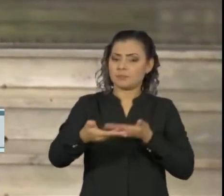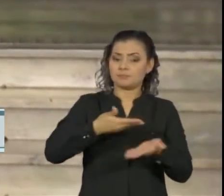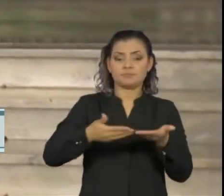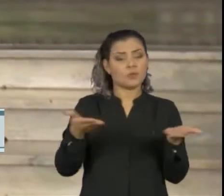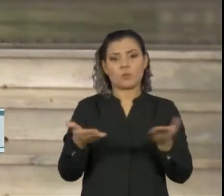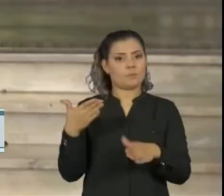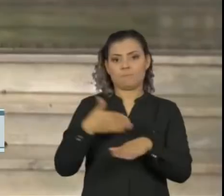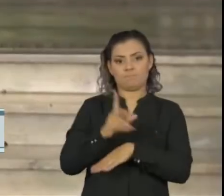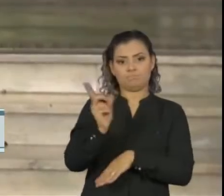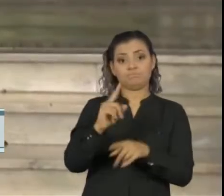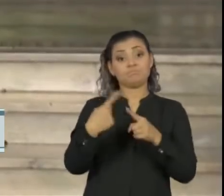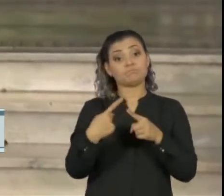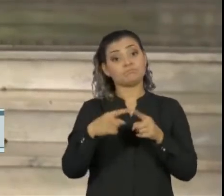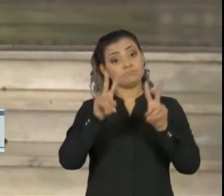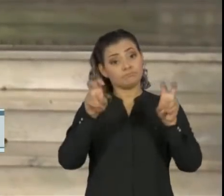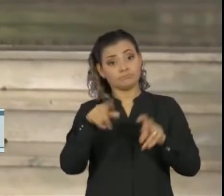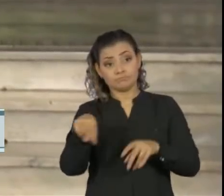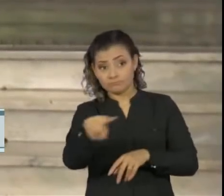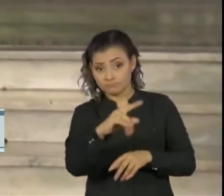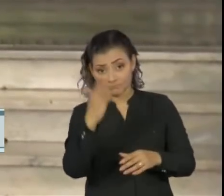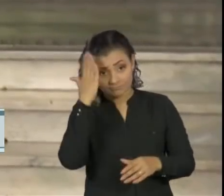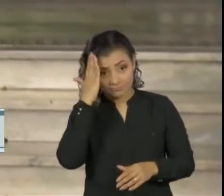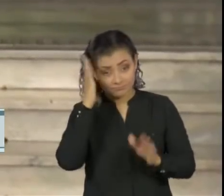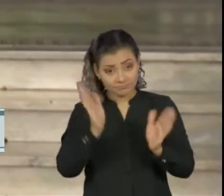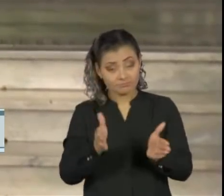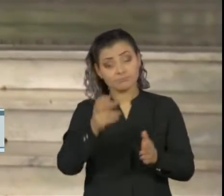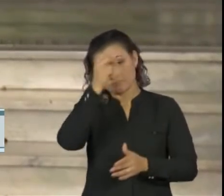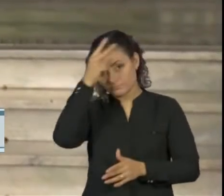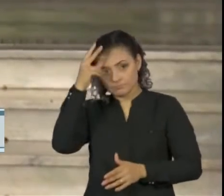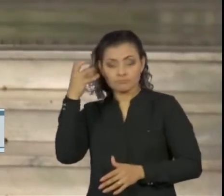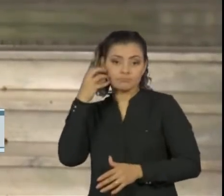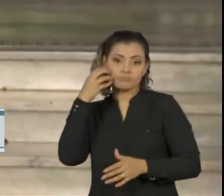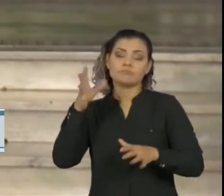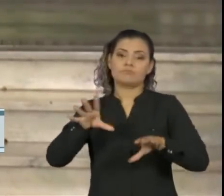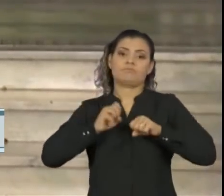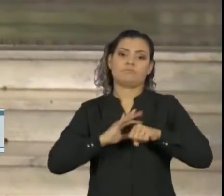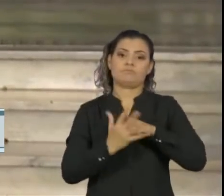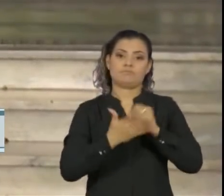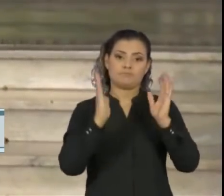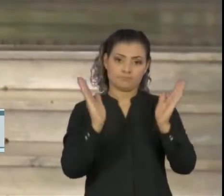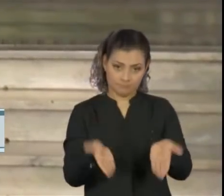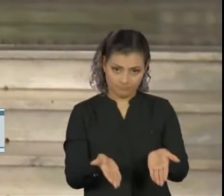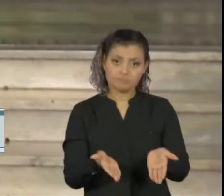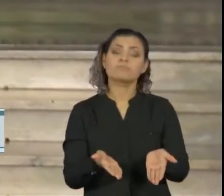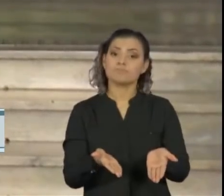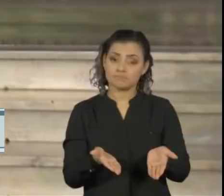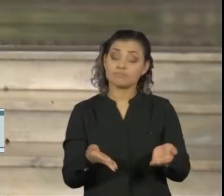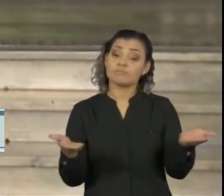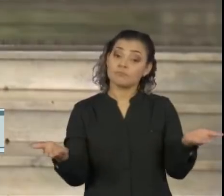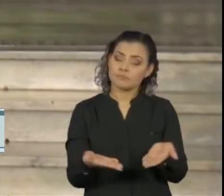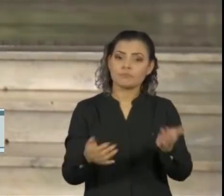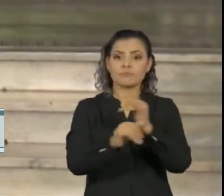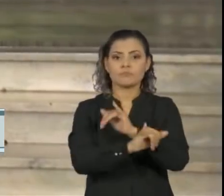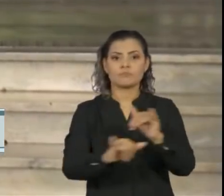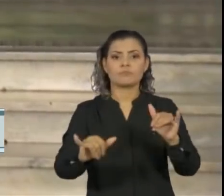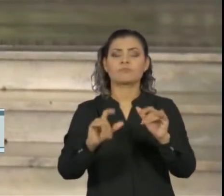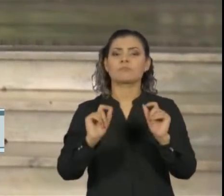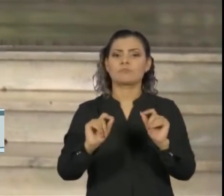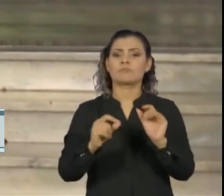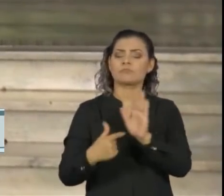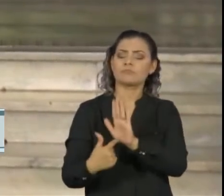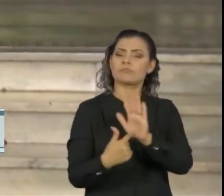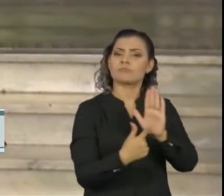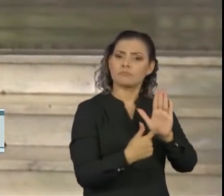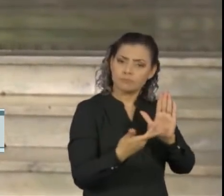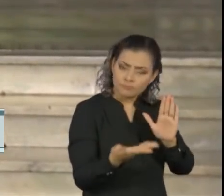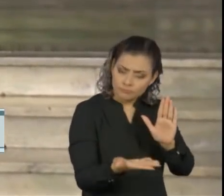não participa, por razões que todos já sabem. Bruno Covas está com a Covid e eu quero aqui fazer um